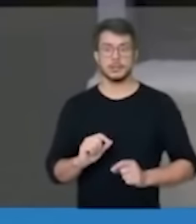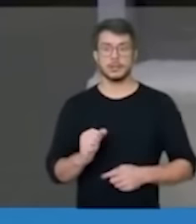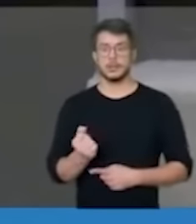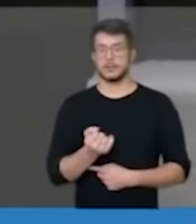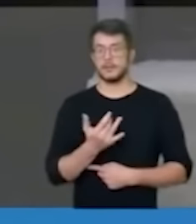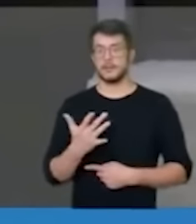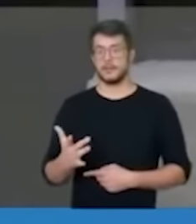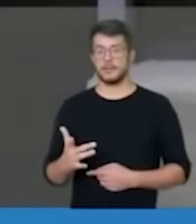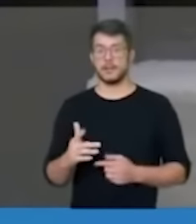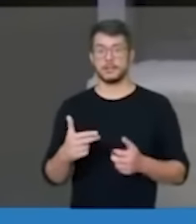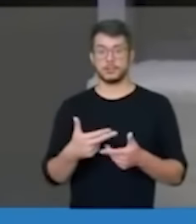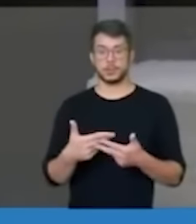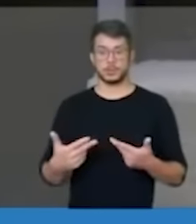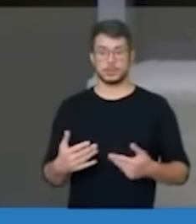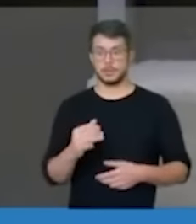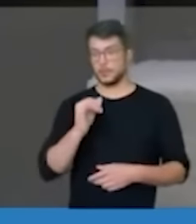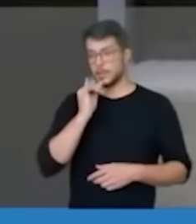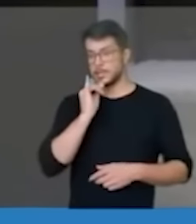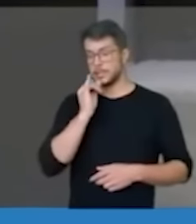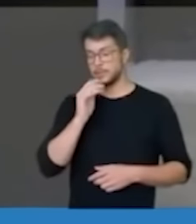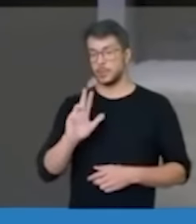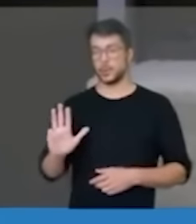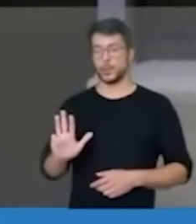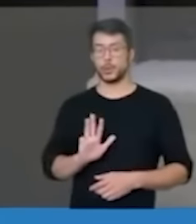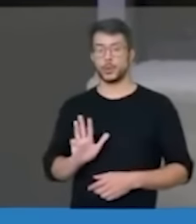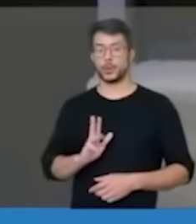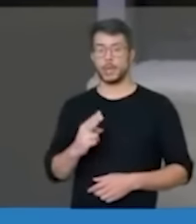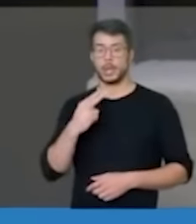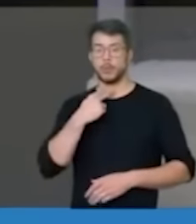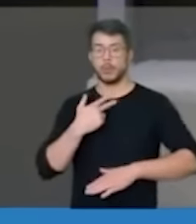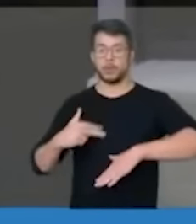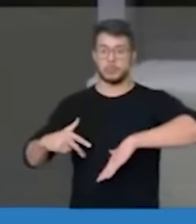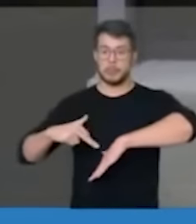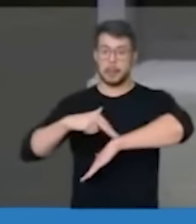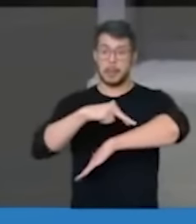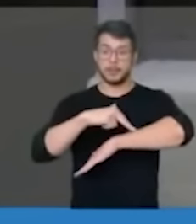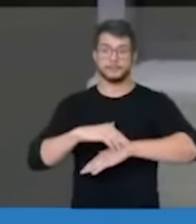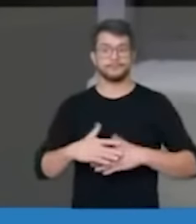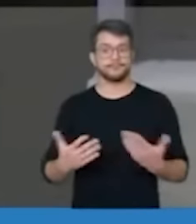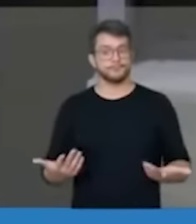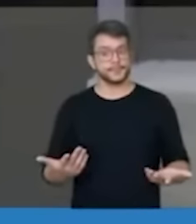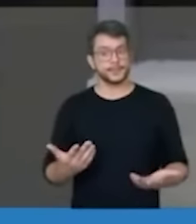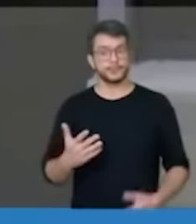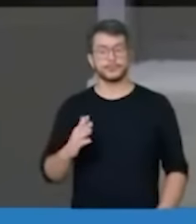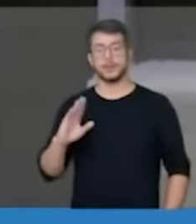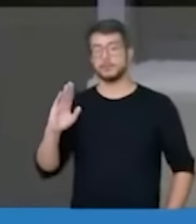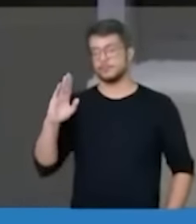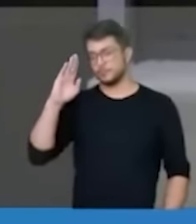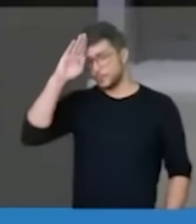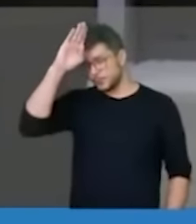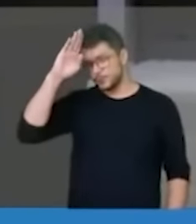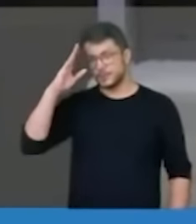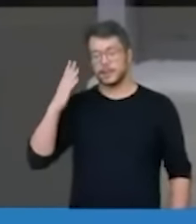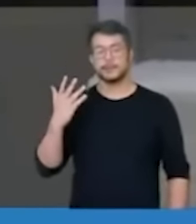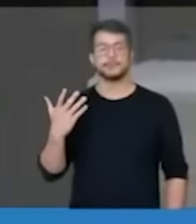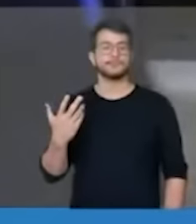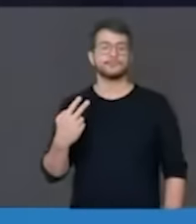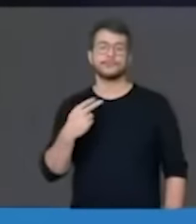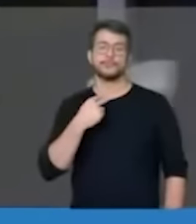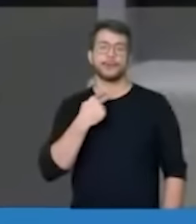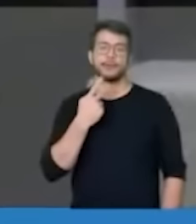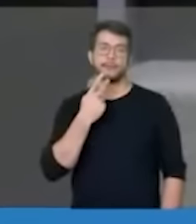vai subir a rampa. Então não tem como Bolsonaro negar. Ele estava com a mão no golpe.